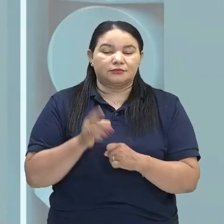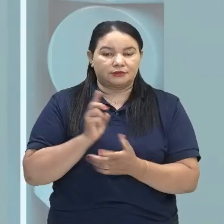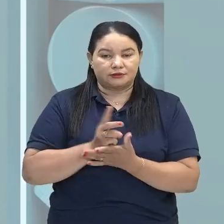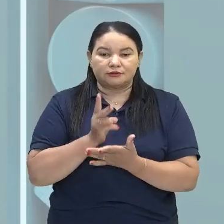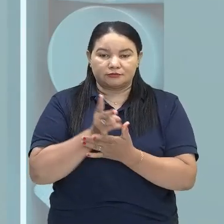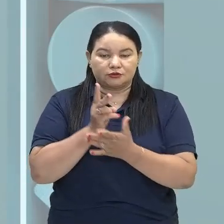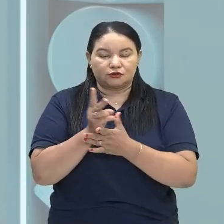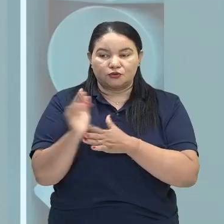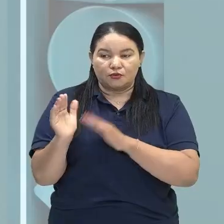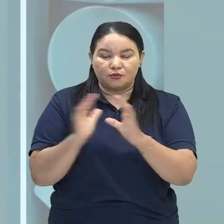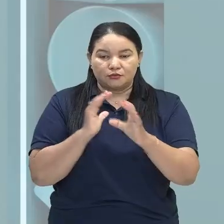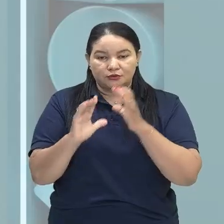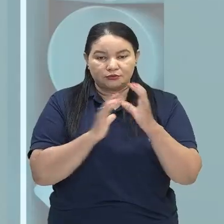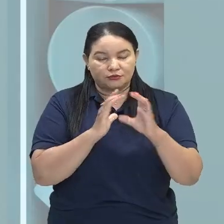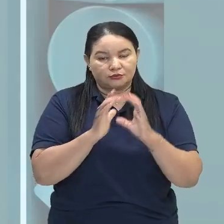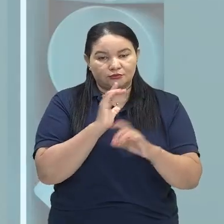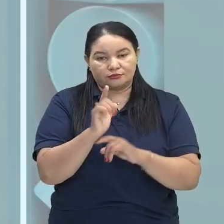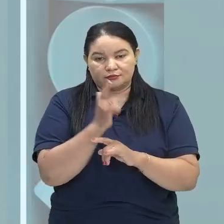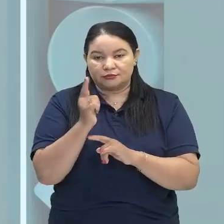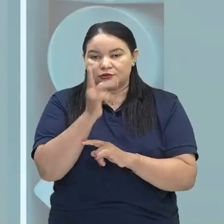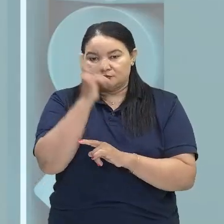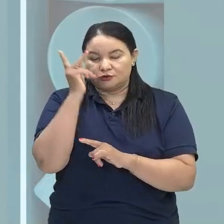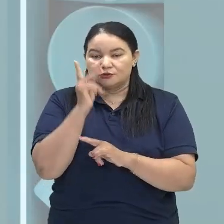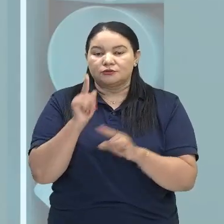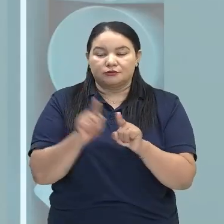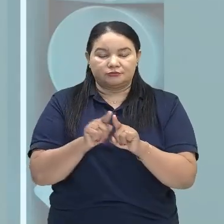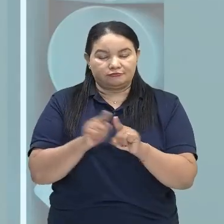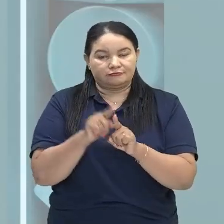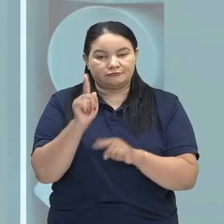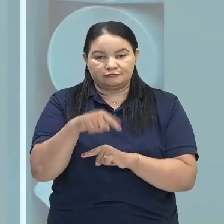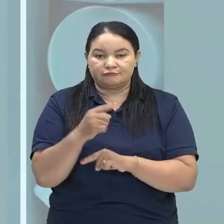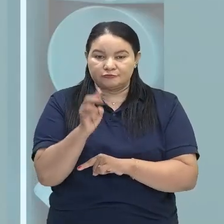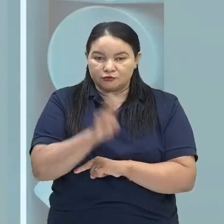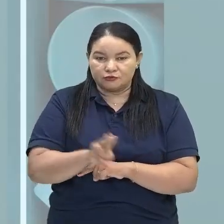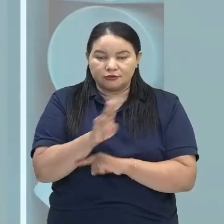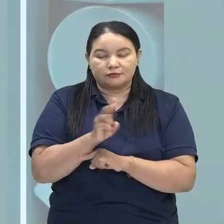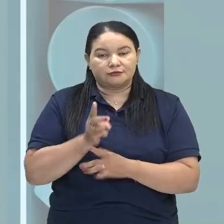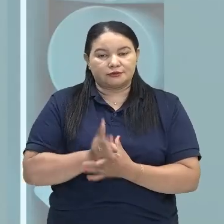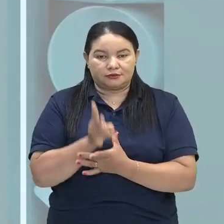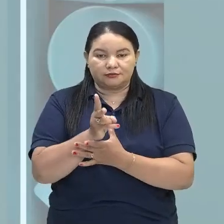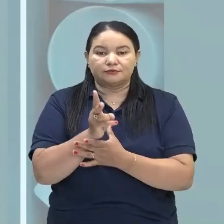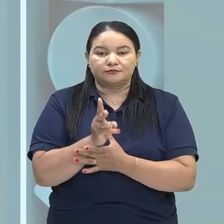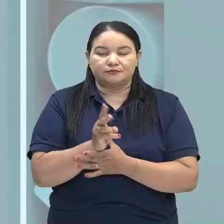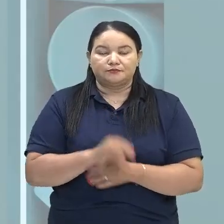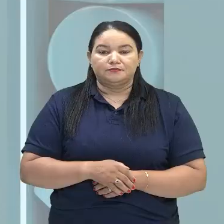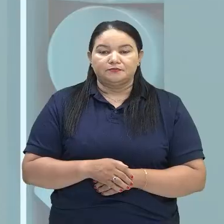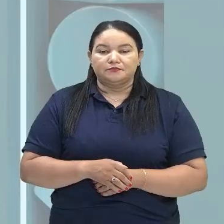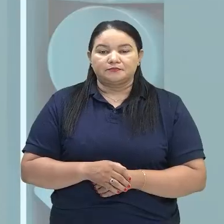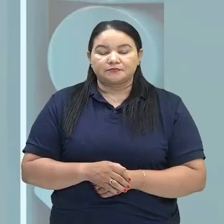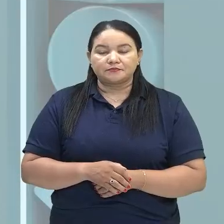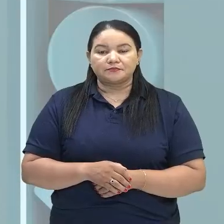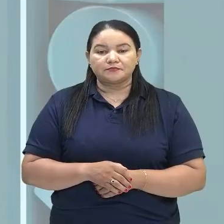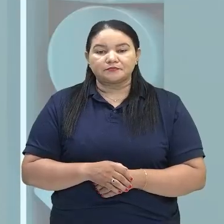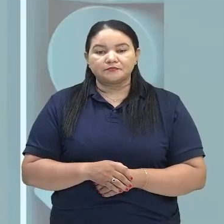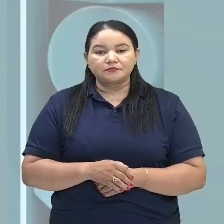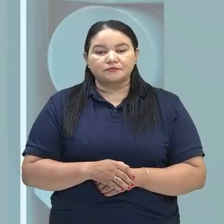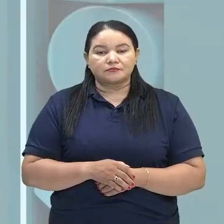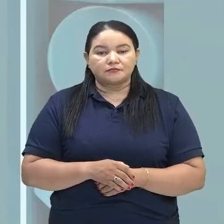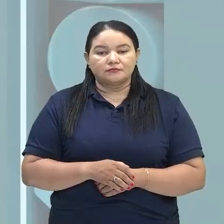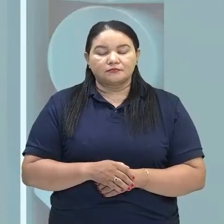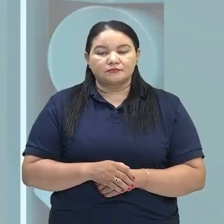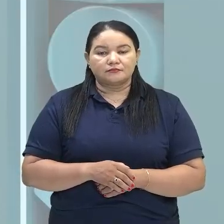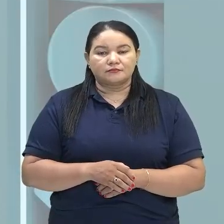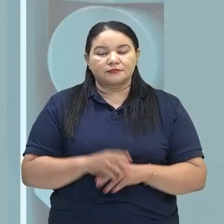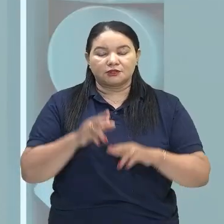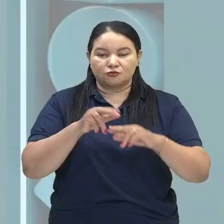outro ser humano, com outra pessoa. Então, nós sempre estamos nos comunicando com o nosso semelhante. Então, por